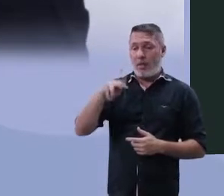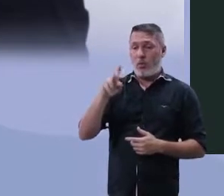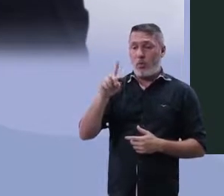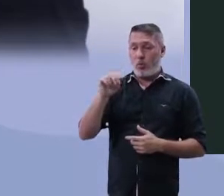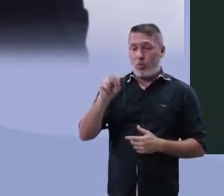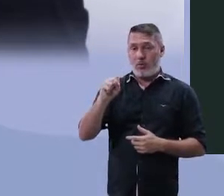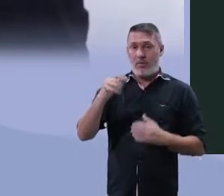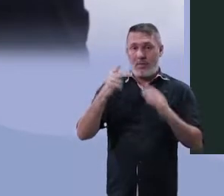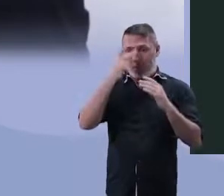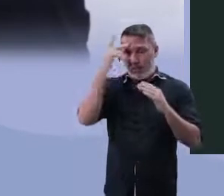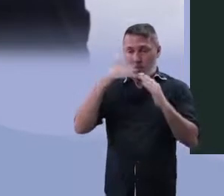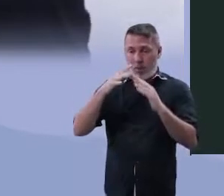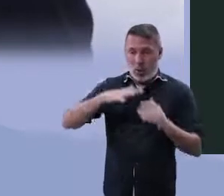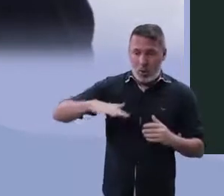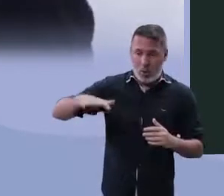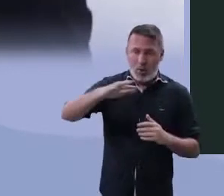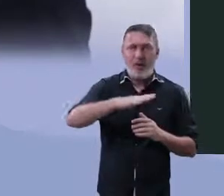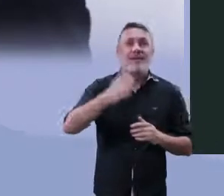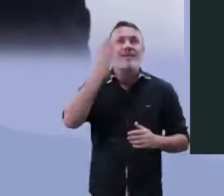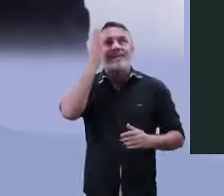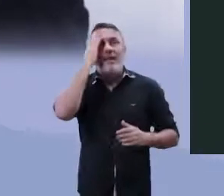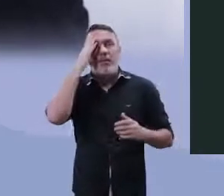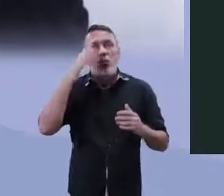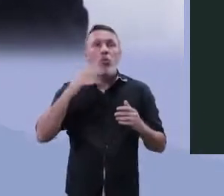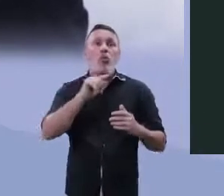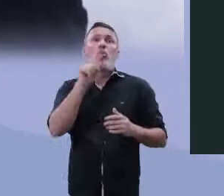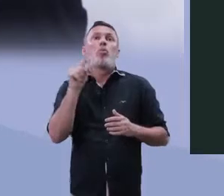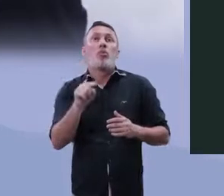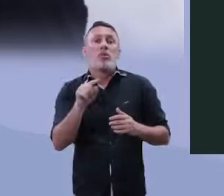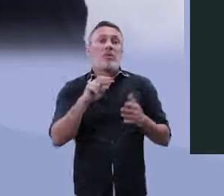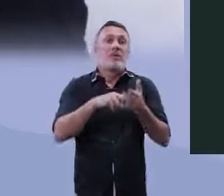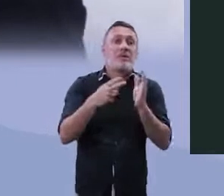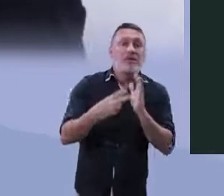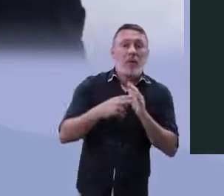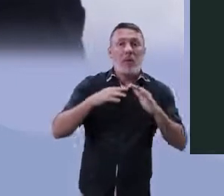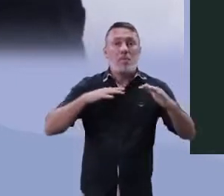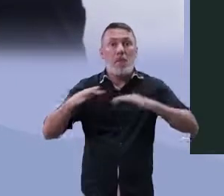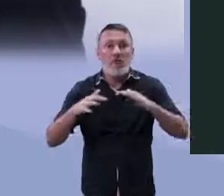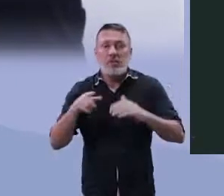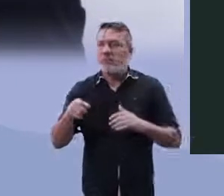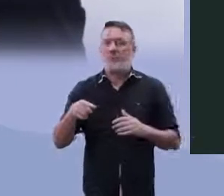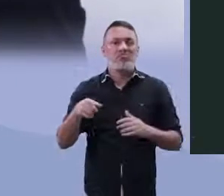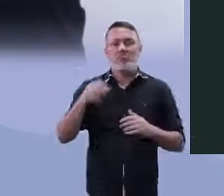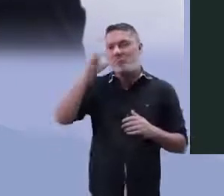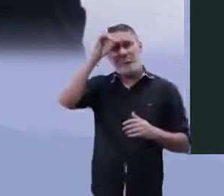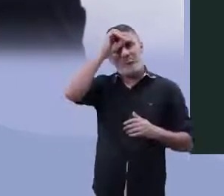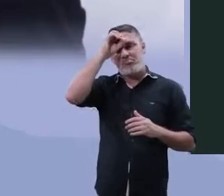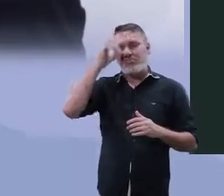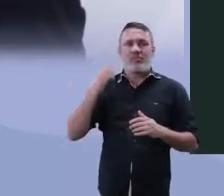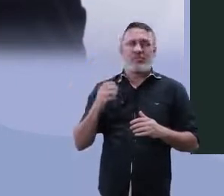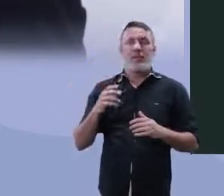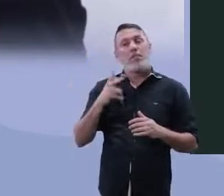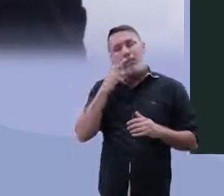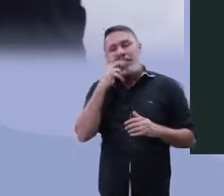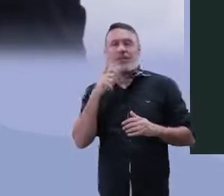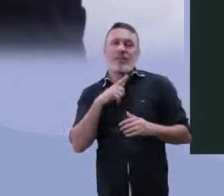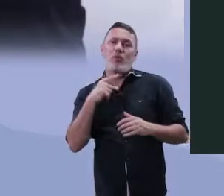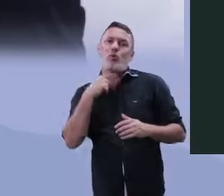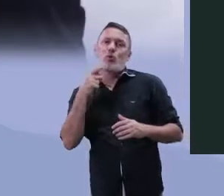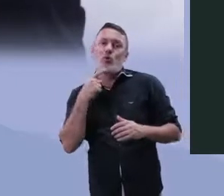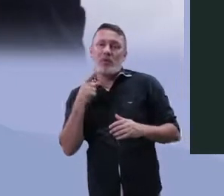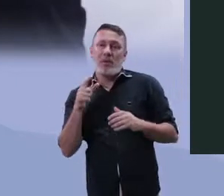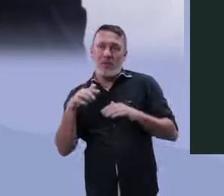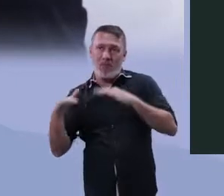muita consciência do próprio movimento. Então, né, há essa dualidade, mas ele pode ser